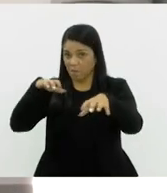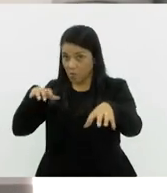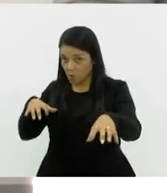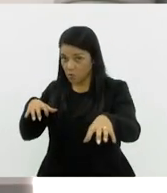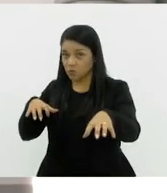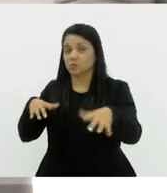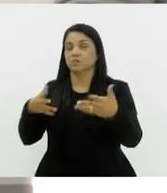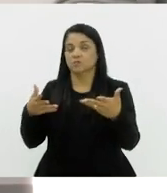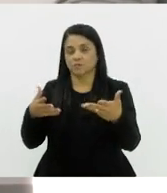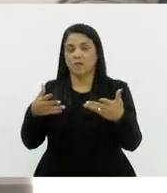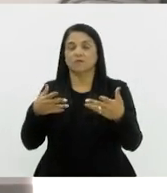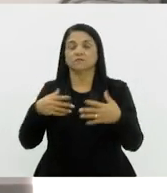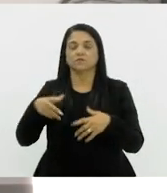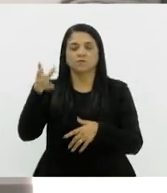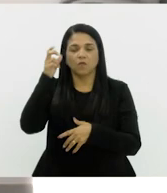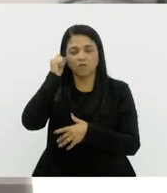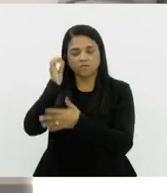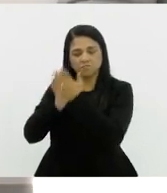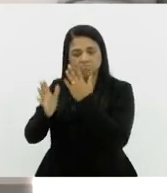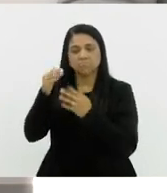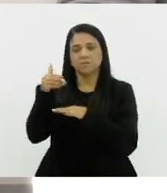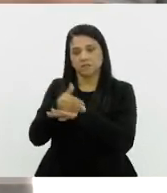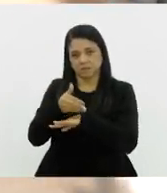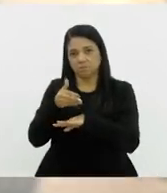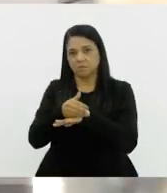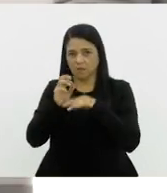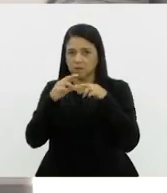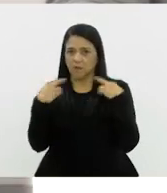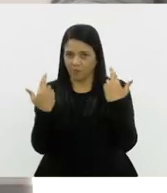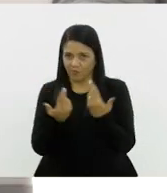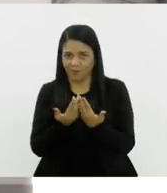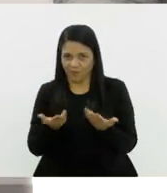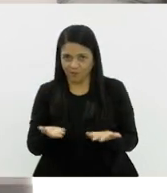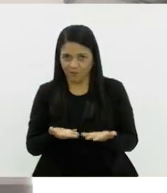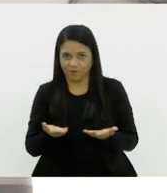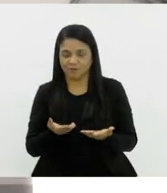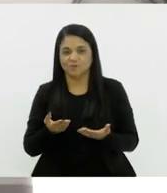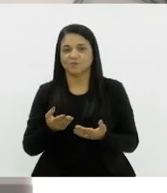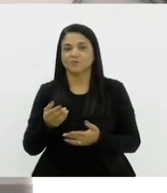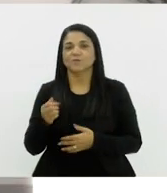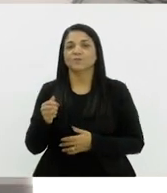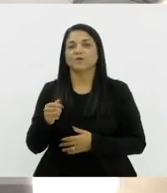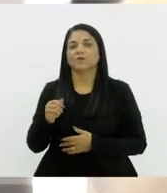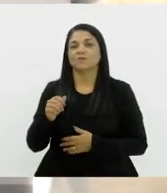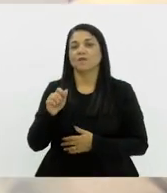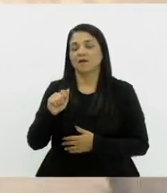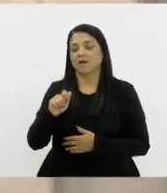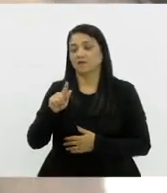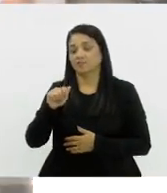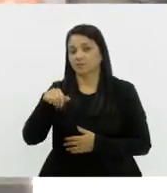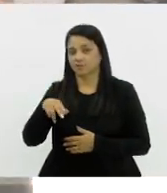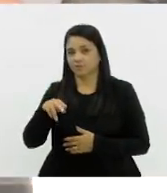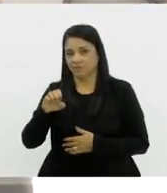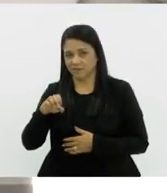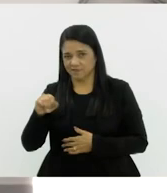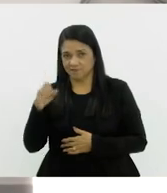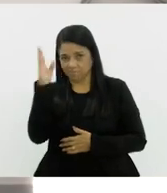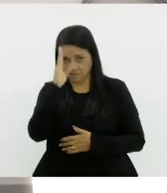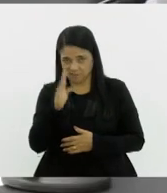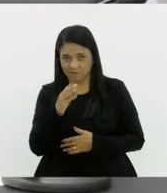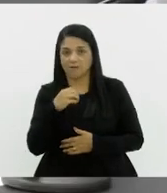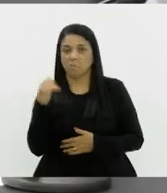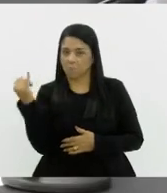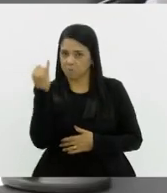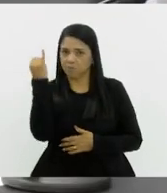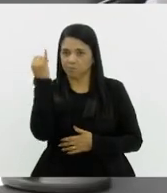mas vão ouvir tudo, participar e, claro, uma agência nacional é sempre importante. Então? Podemos começar. Então, sem mais